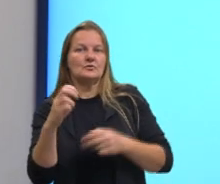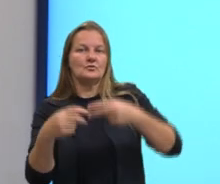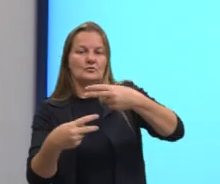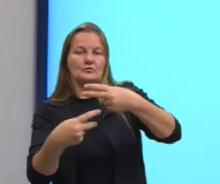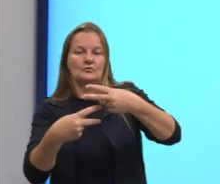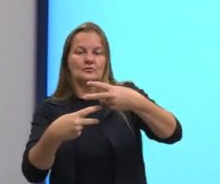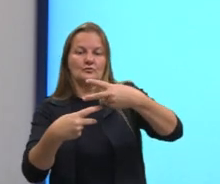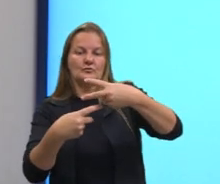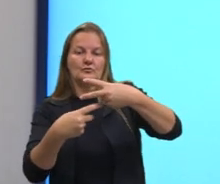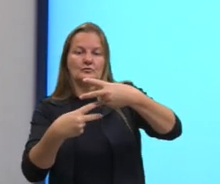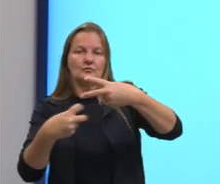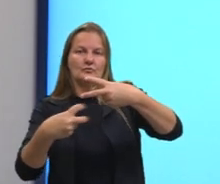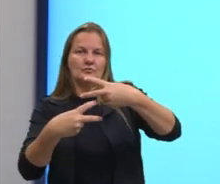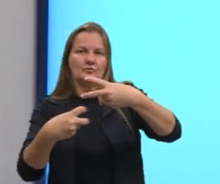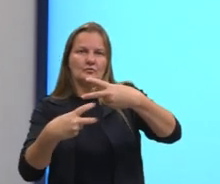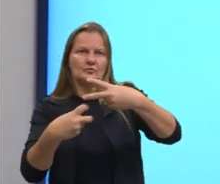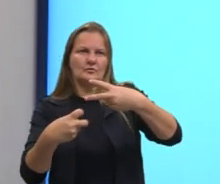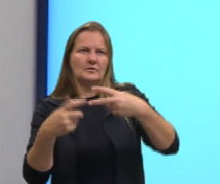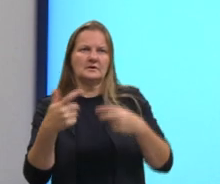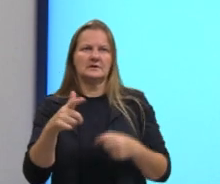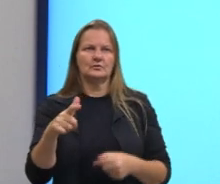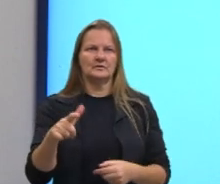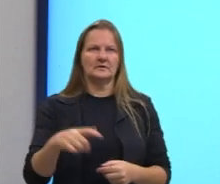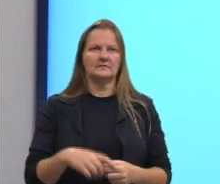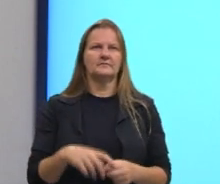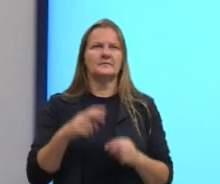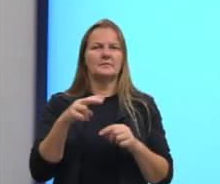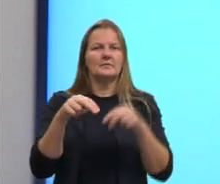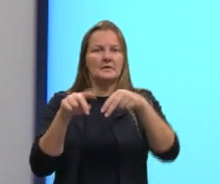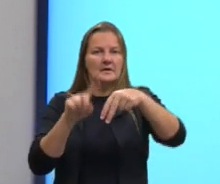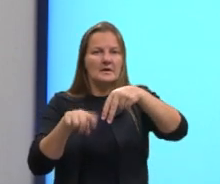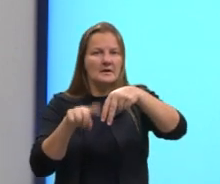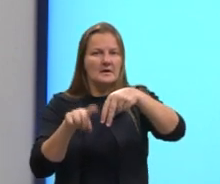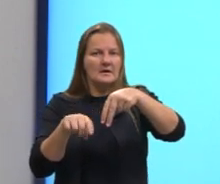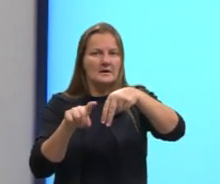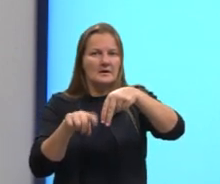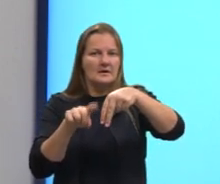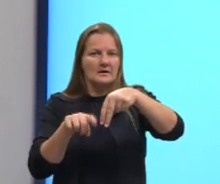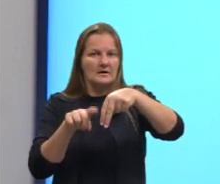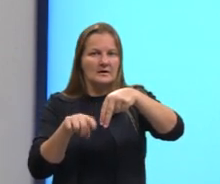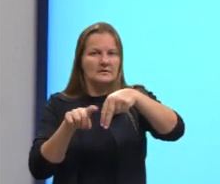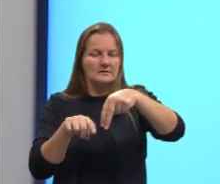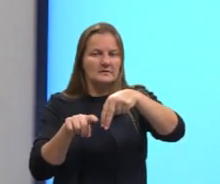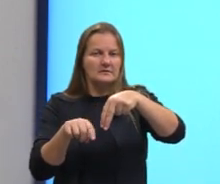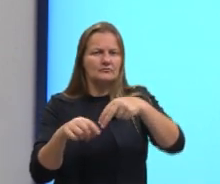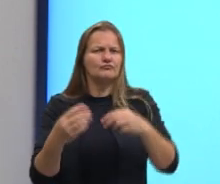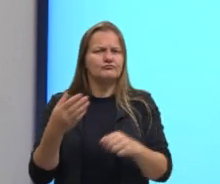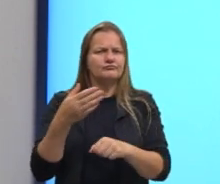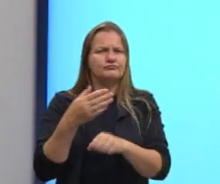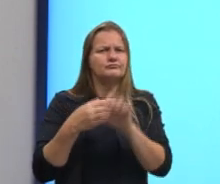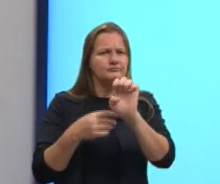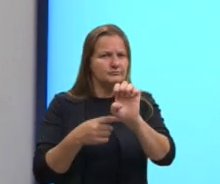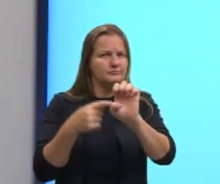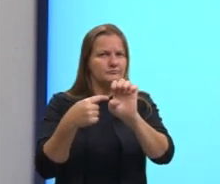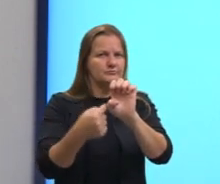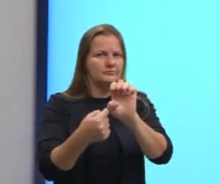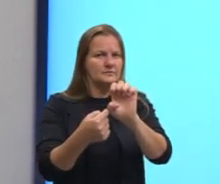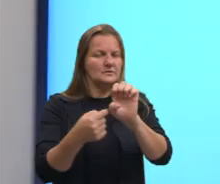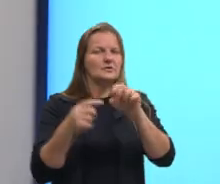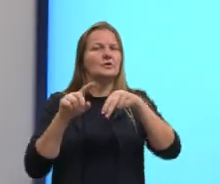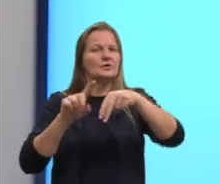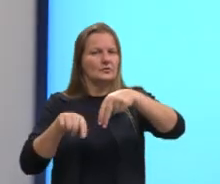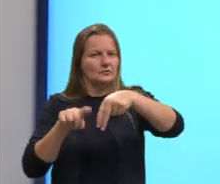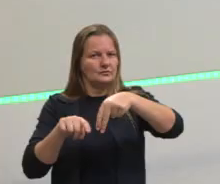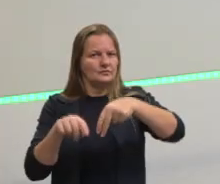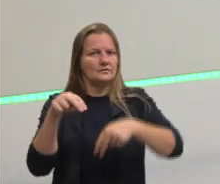porque não tenho símbolo de igual diferente desse aqui e ele pertencem tu e ele pertencente ou n pertence aos naturais